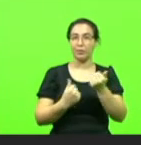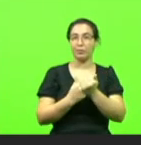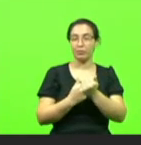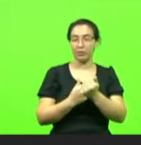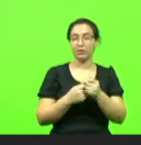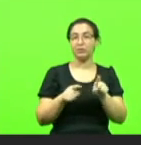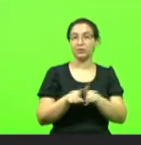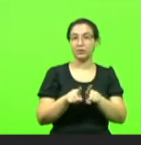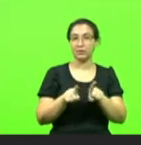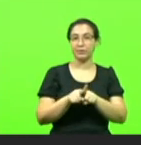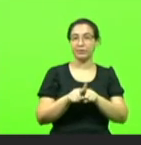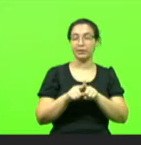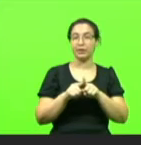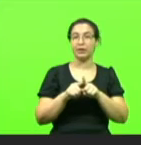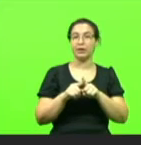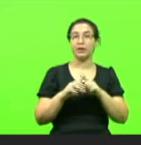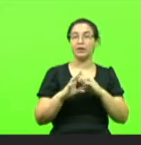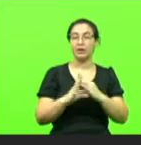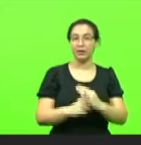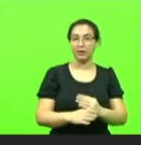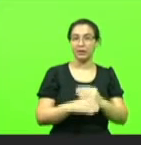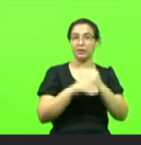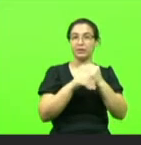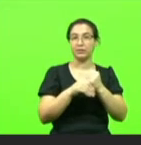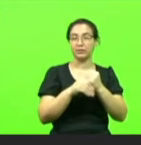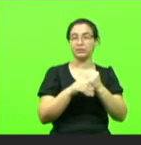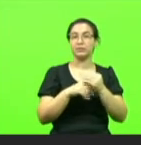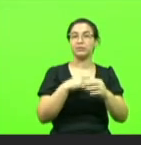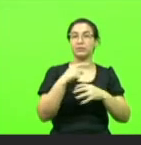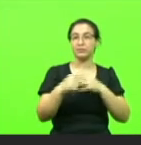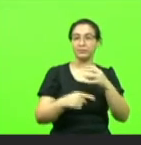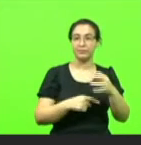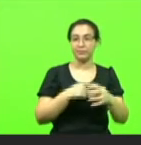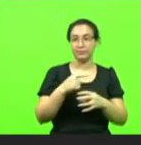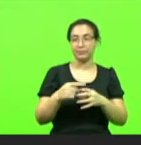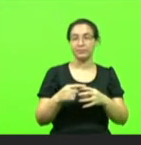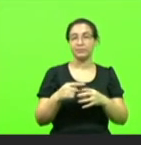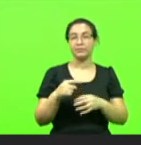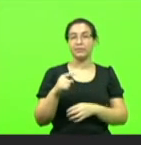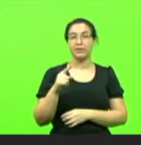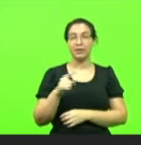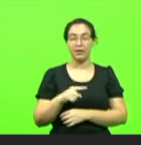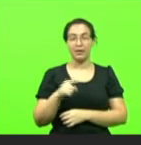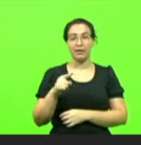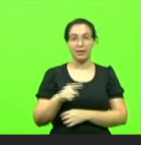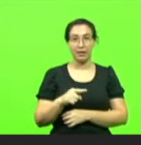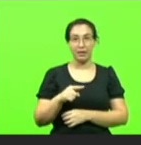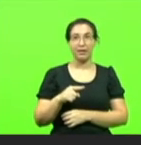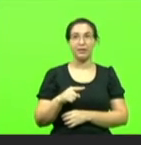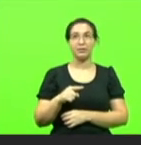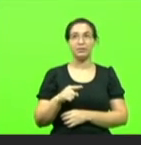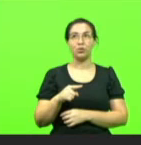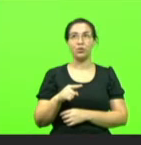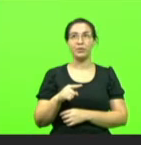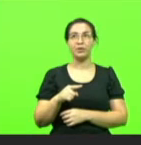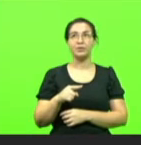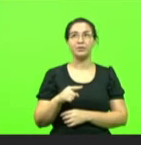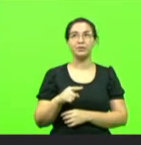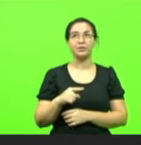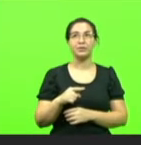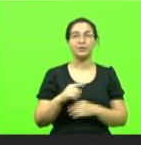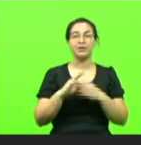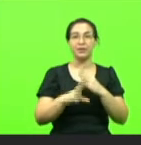submetida a subir menos subjetiva Global a emenda substitut